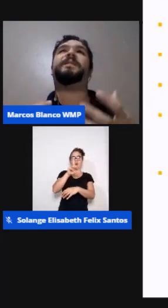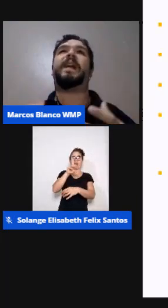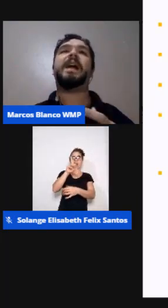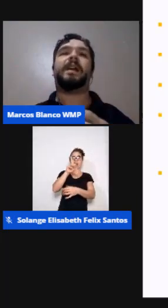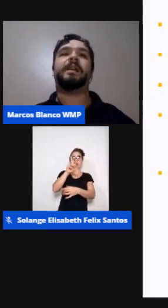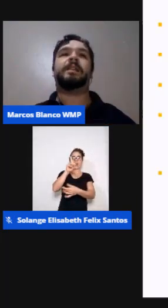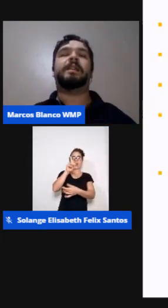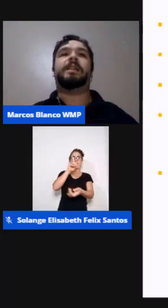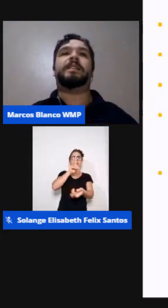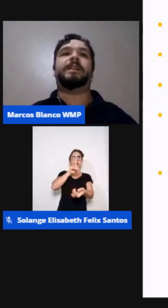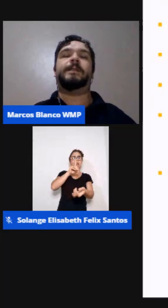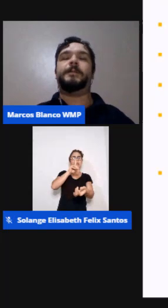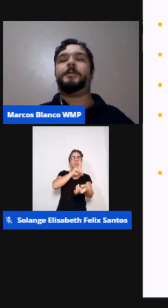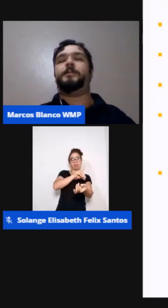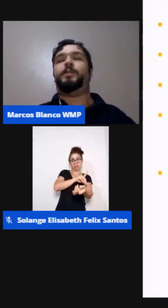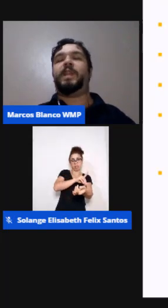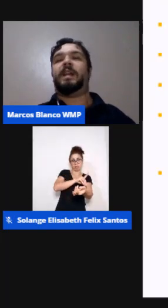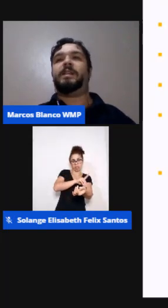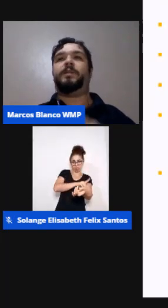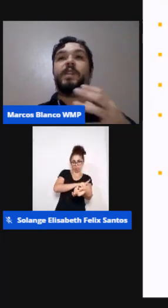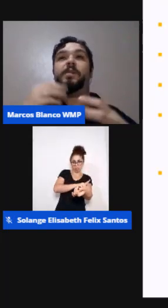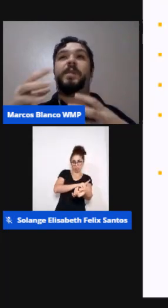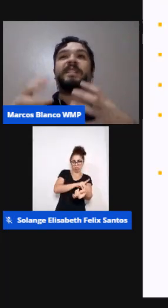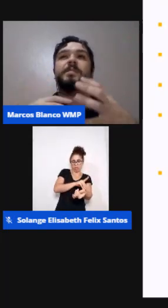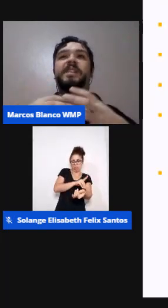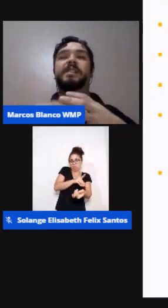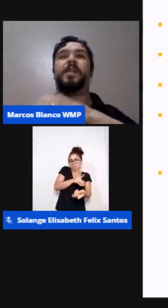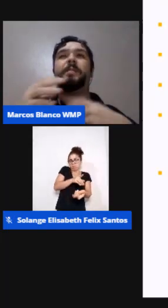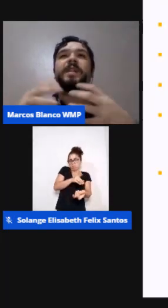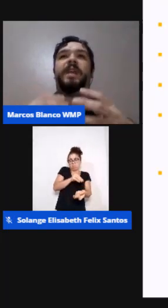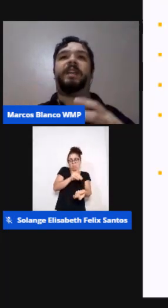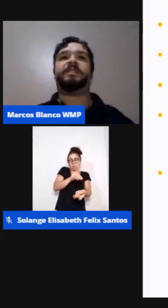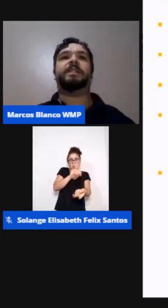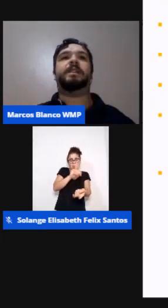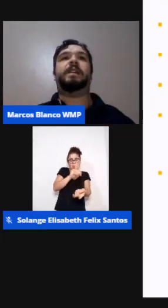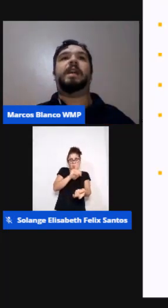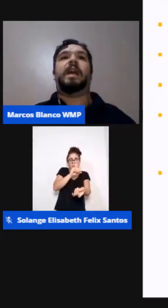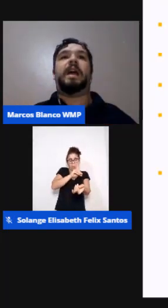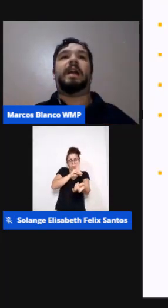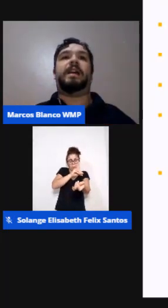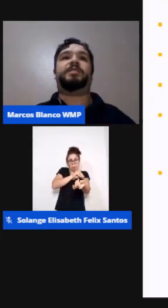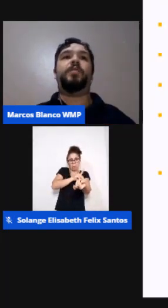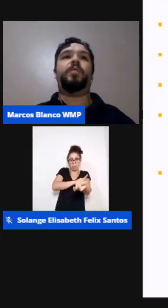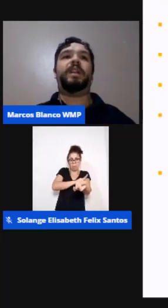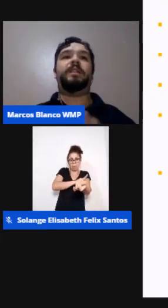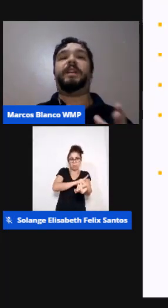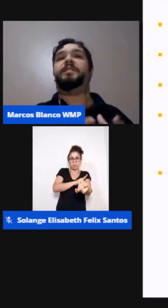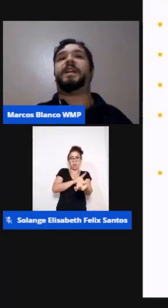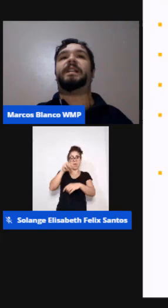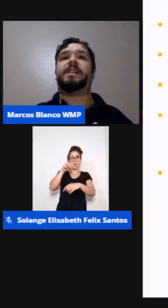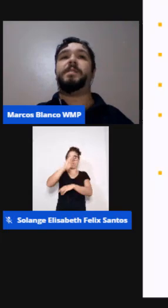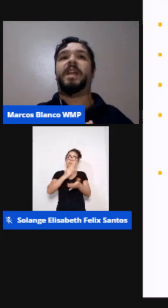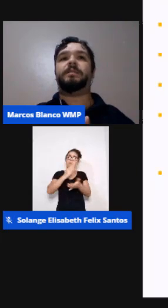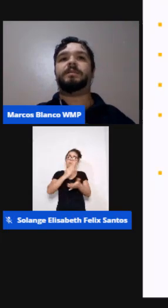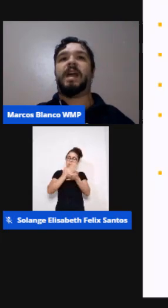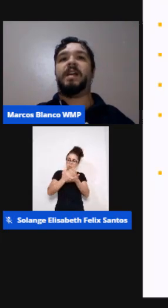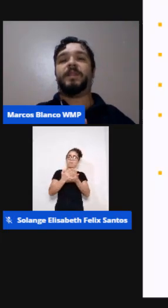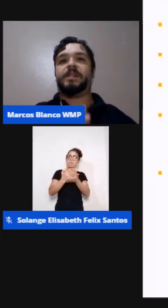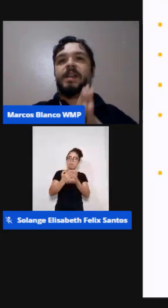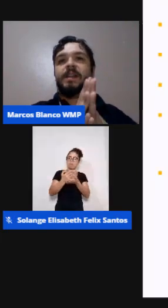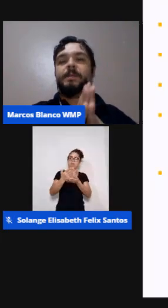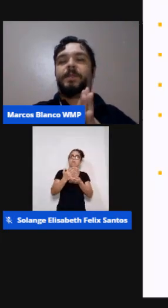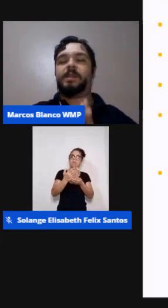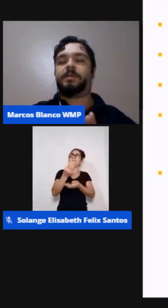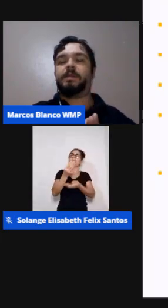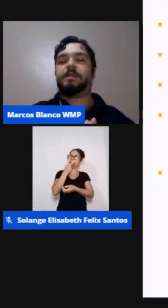um pouco mais fraca, então ela não foi tão percebida tão rapidamente. A chikungunya, ela foi identificada também